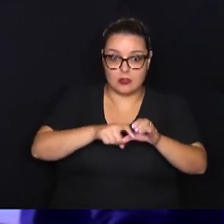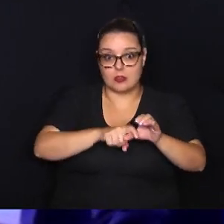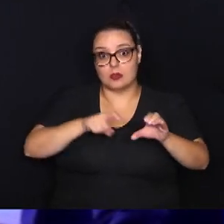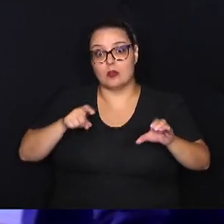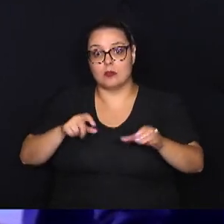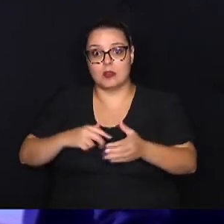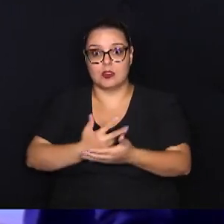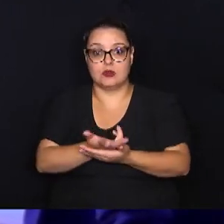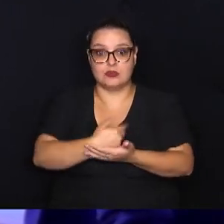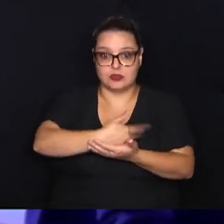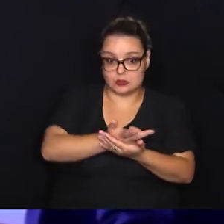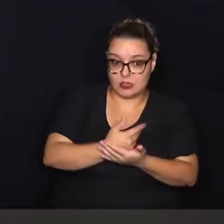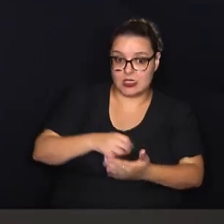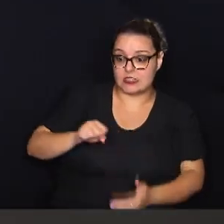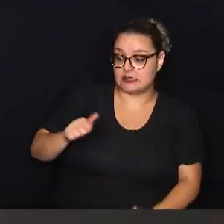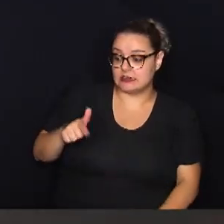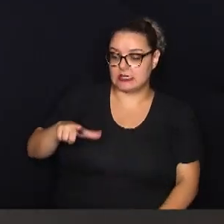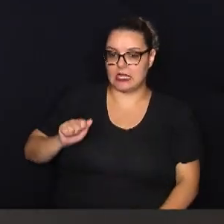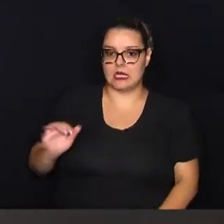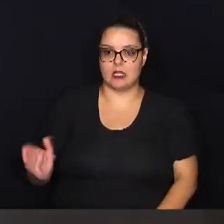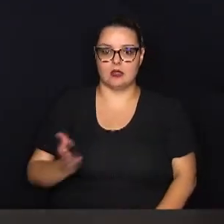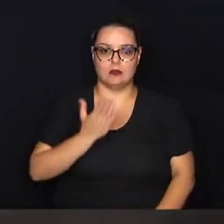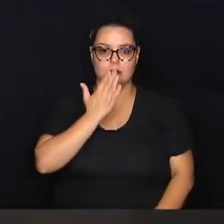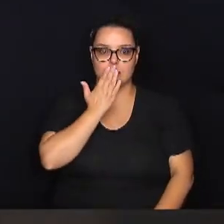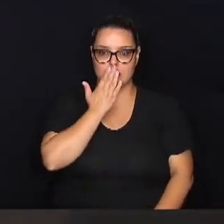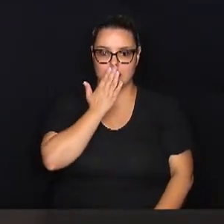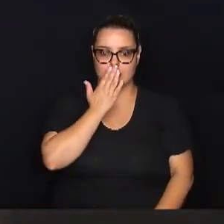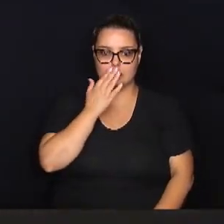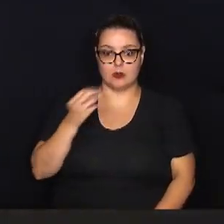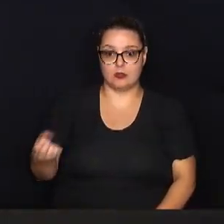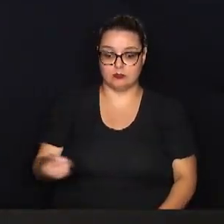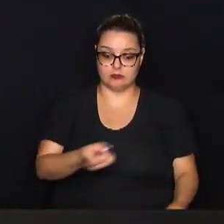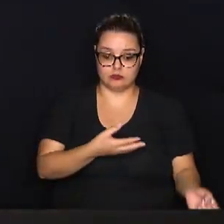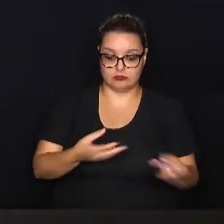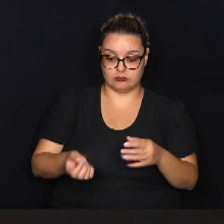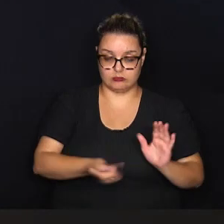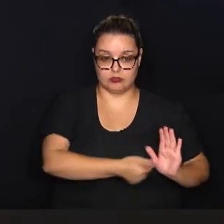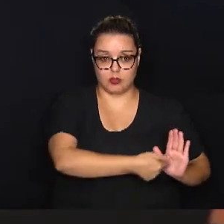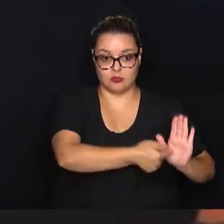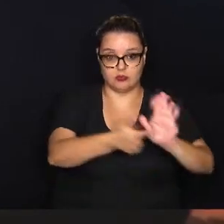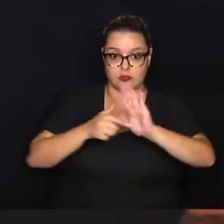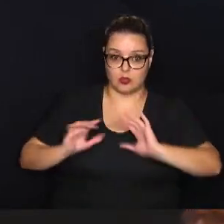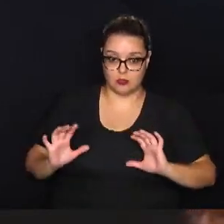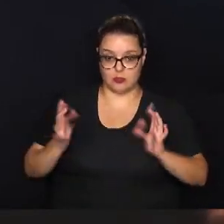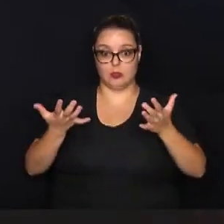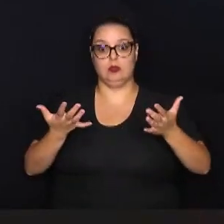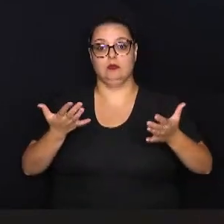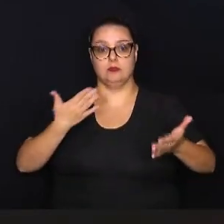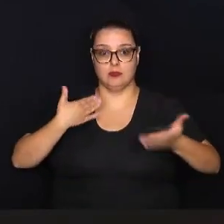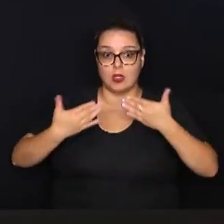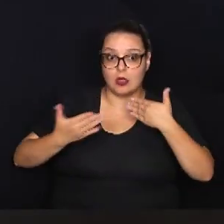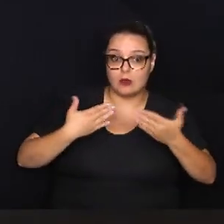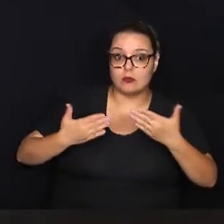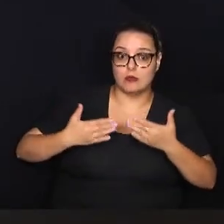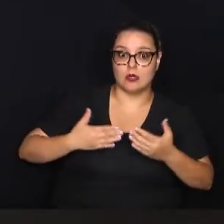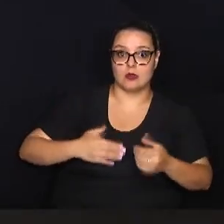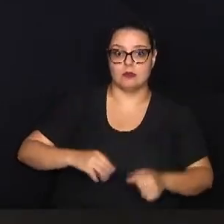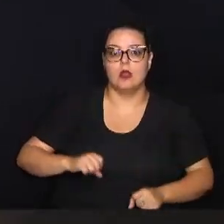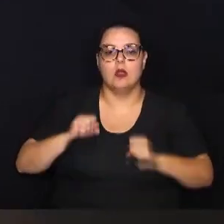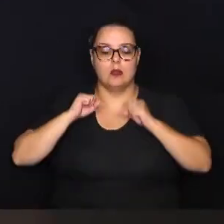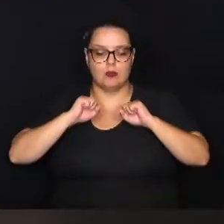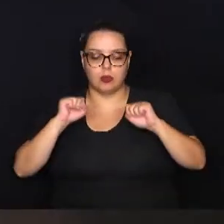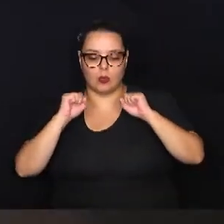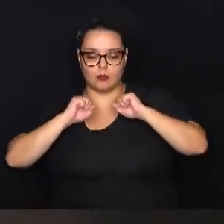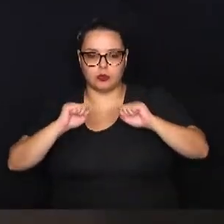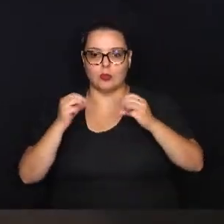hip hop Sala Muda traz um show de inovação na hora de promover o diálogo entre as batidas da música